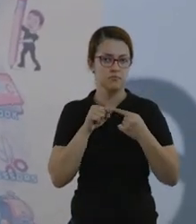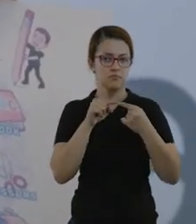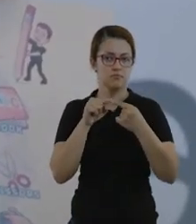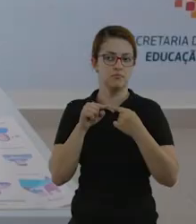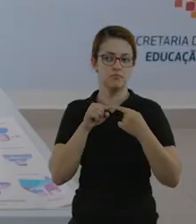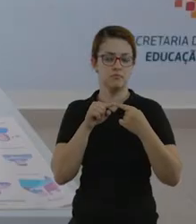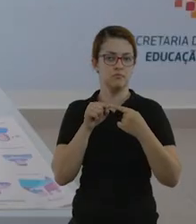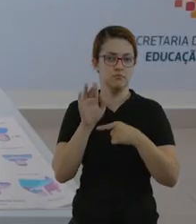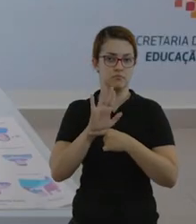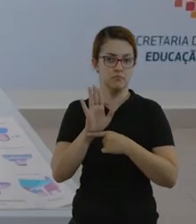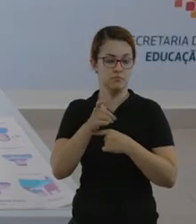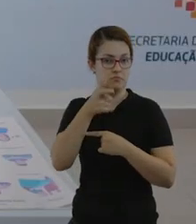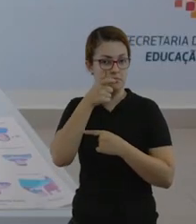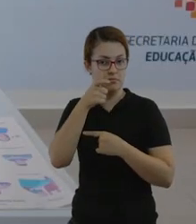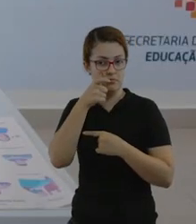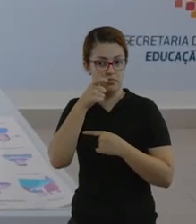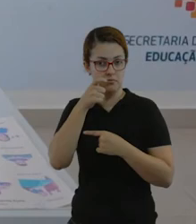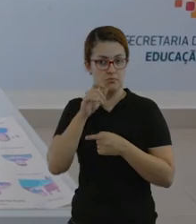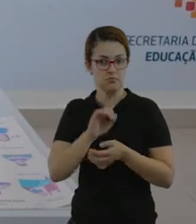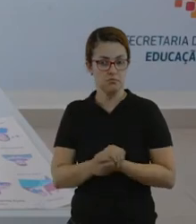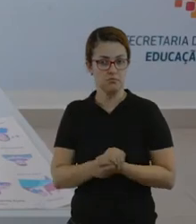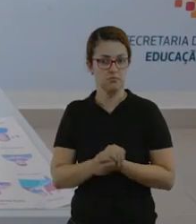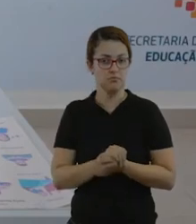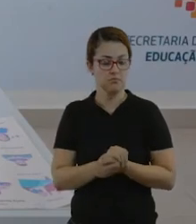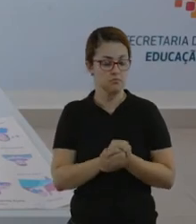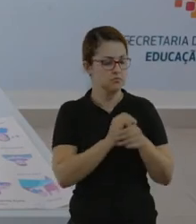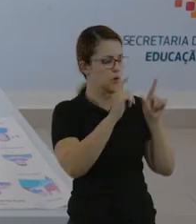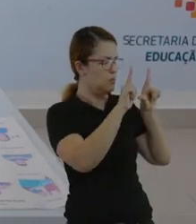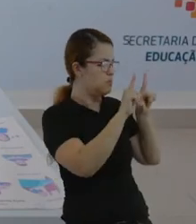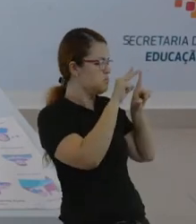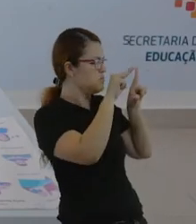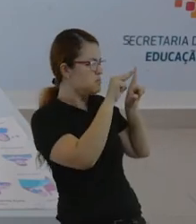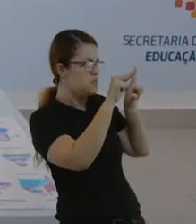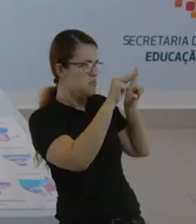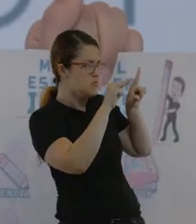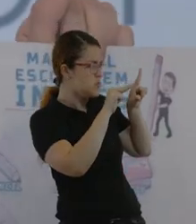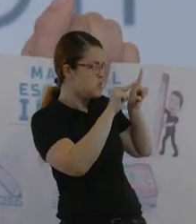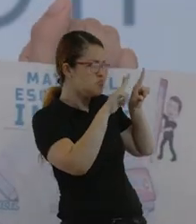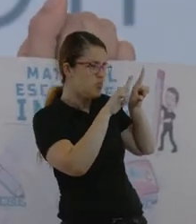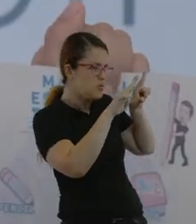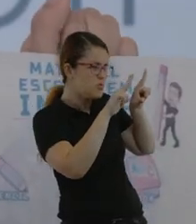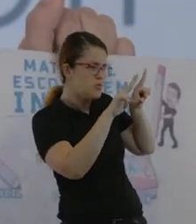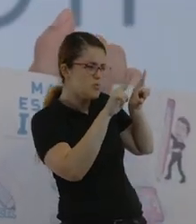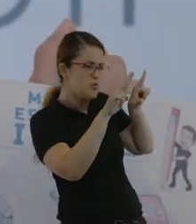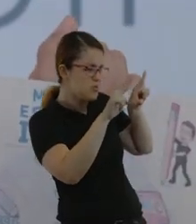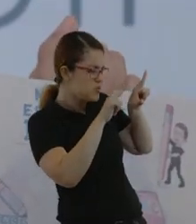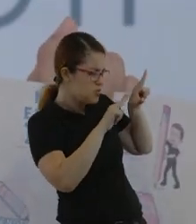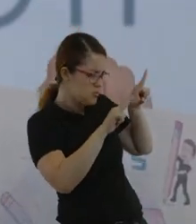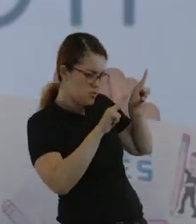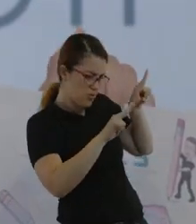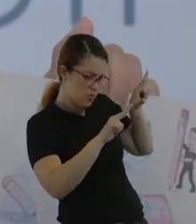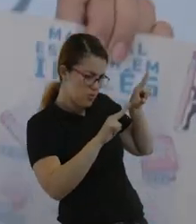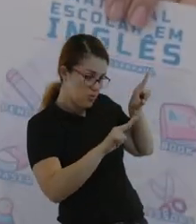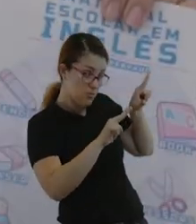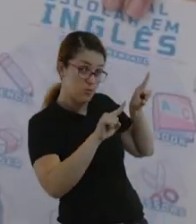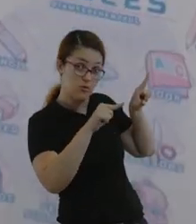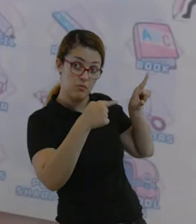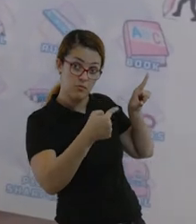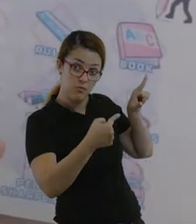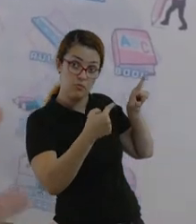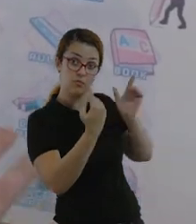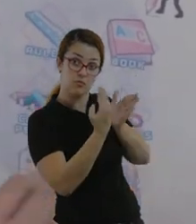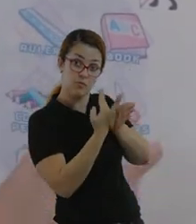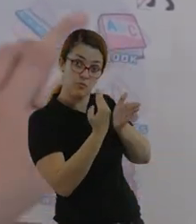do YouTube, que tem um som, né, uma musiquinha sobre esse vocabulário. Após assistir o vídeo auxiliar, vocês